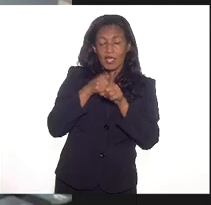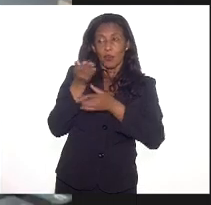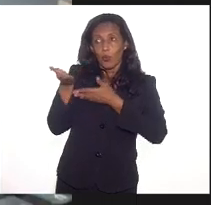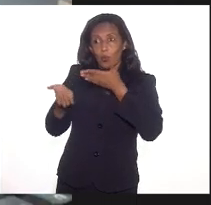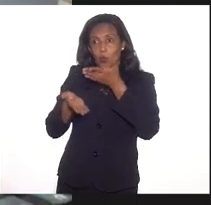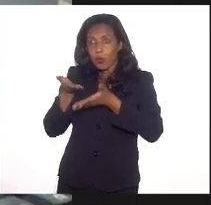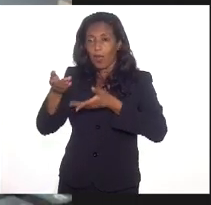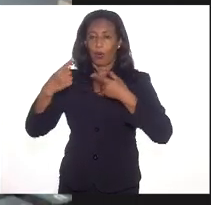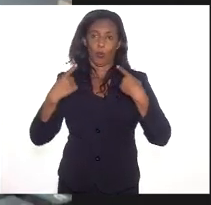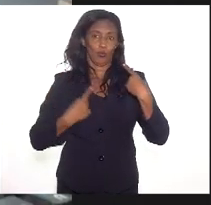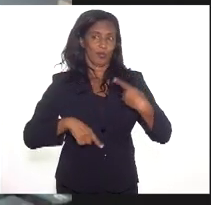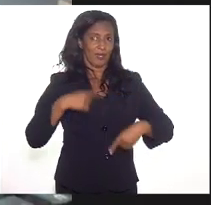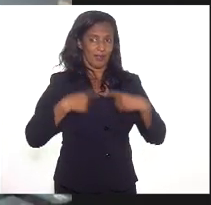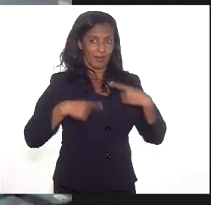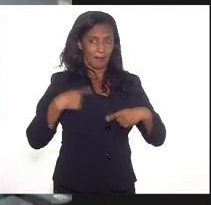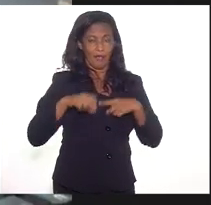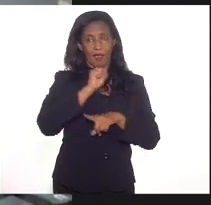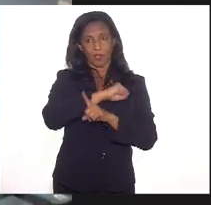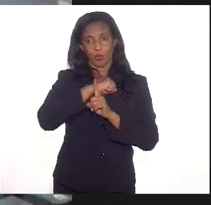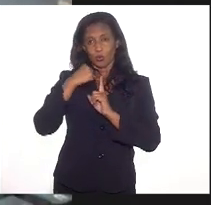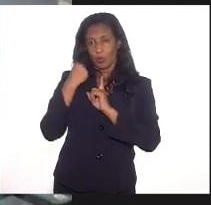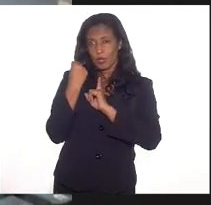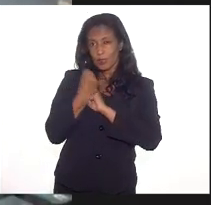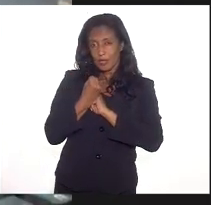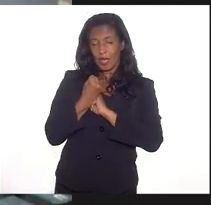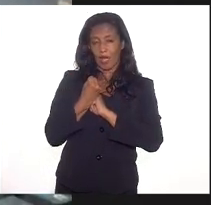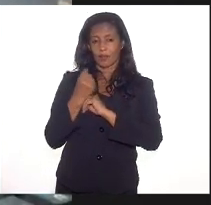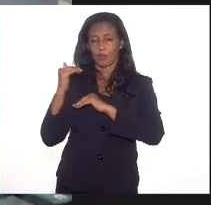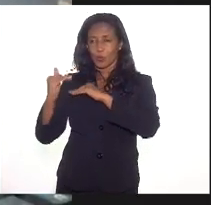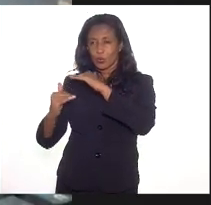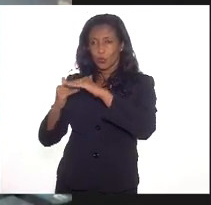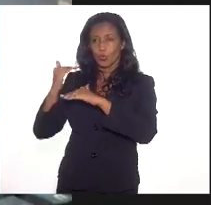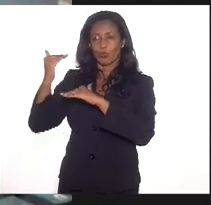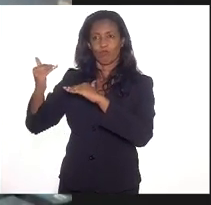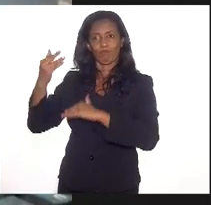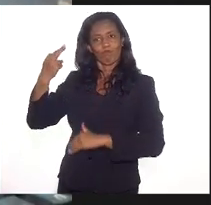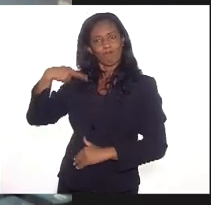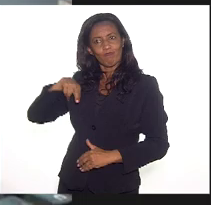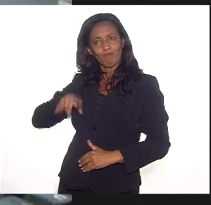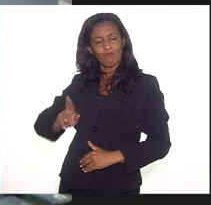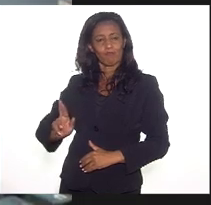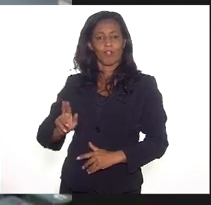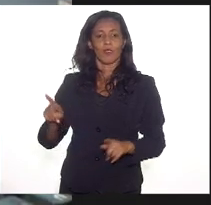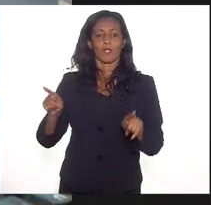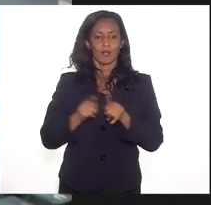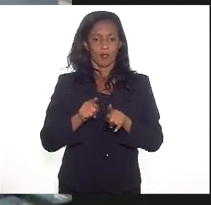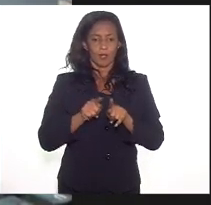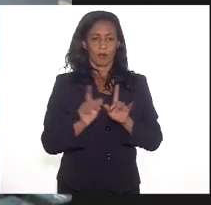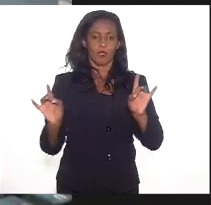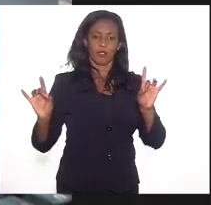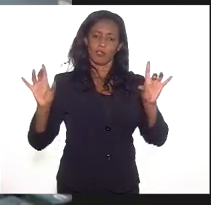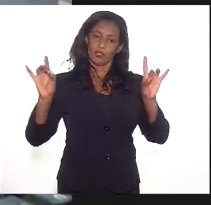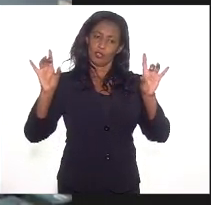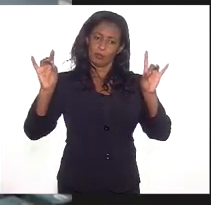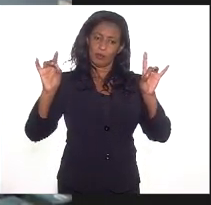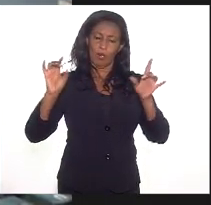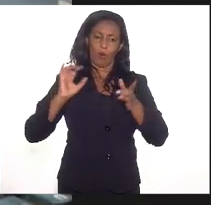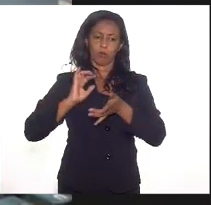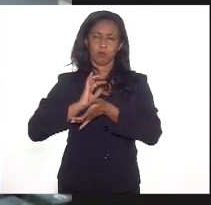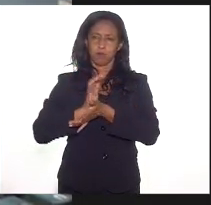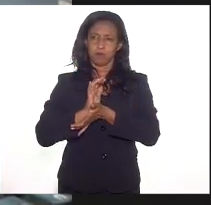debate fundamental na nossa sociedade sobre a superação da intolerância religiosa e também, em especial, o